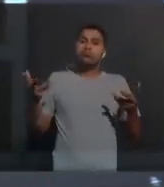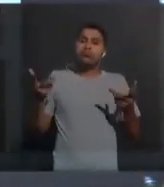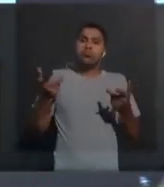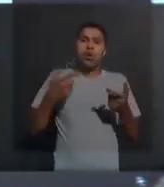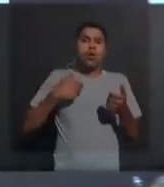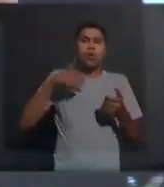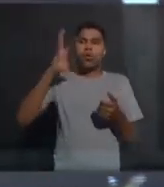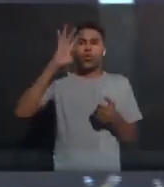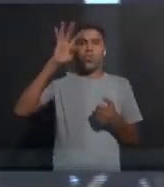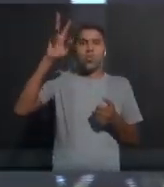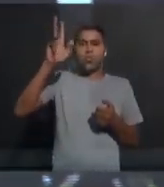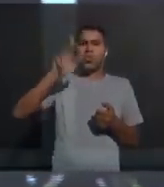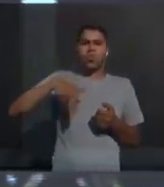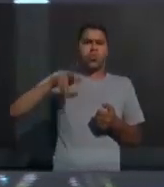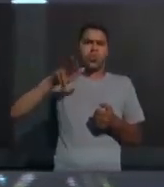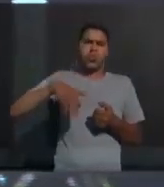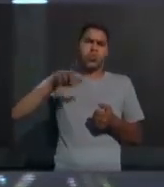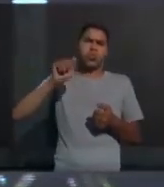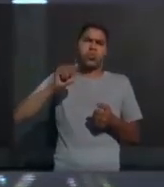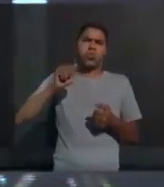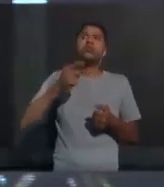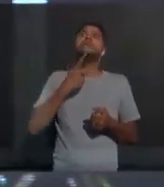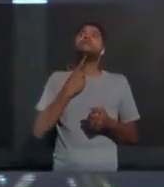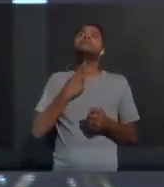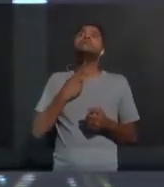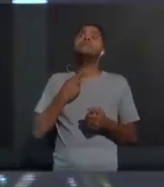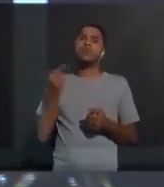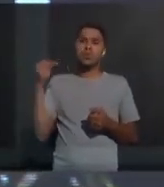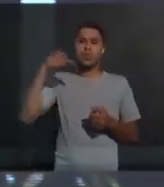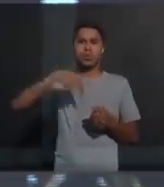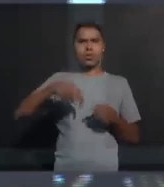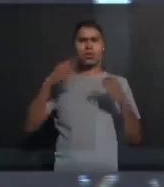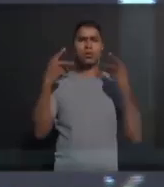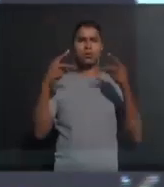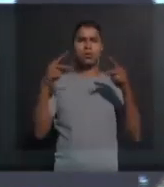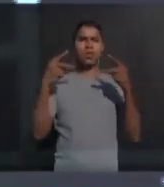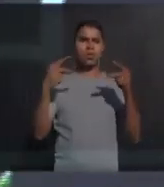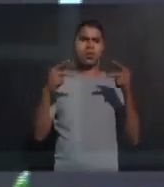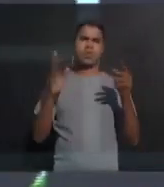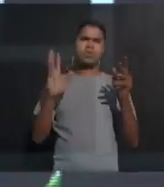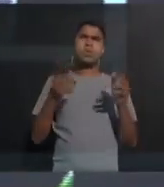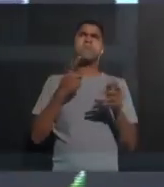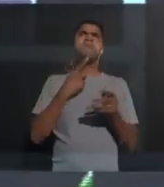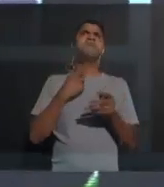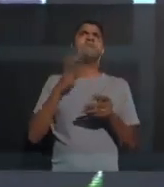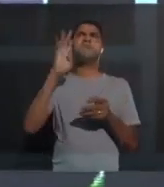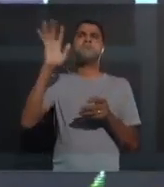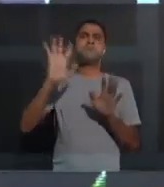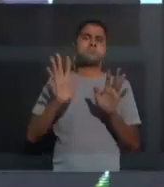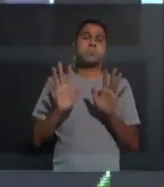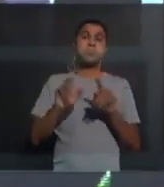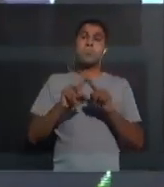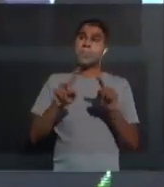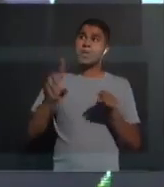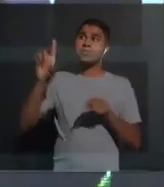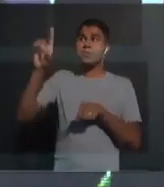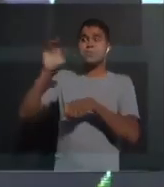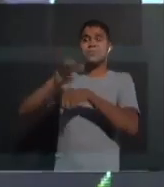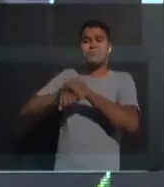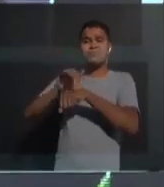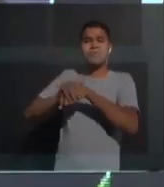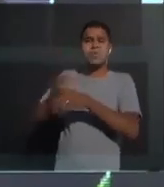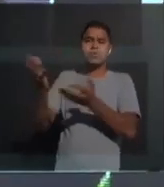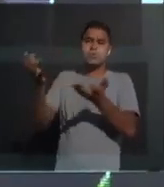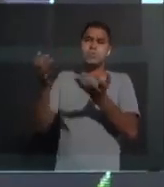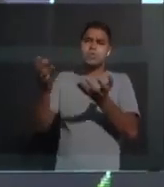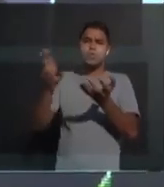sonhei planejei deseja estar aqui onde eu sou hoje pregando pra vocês e é o senhor quem quer quem